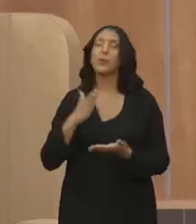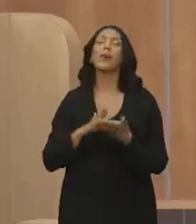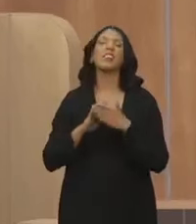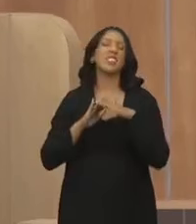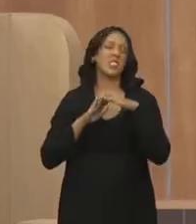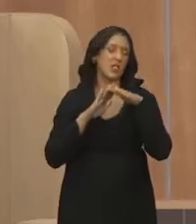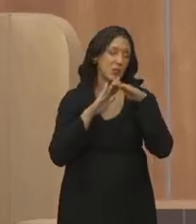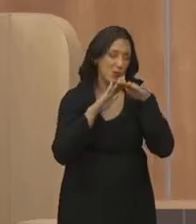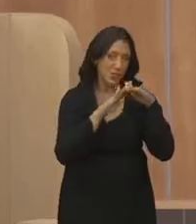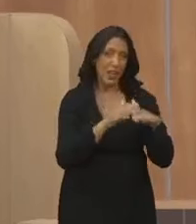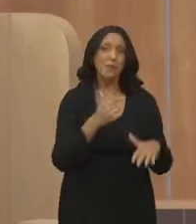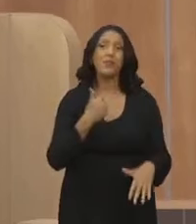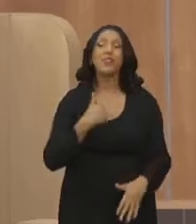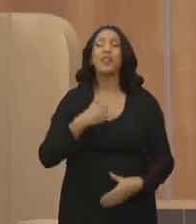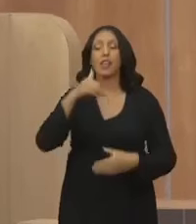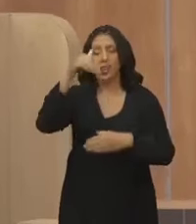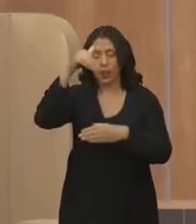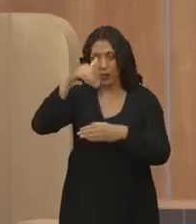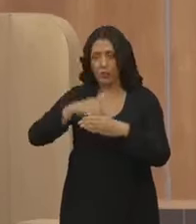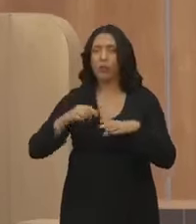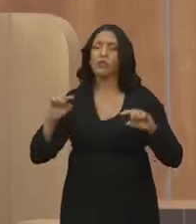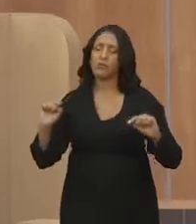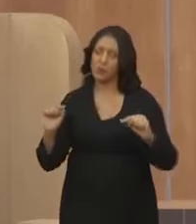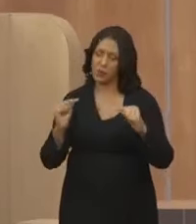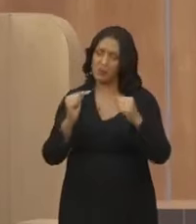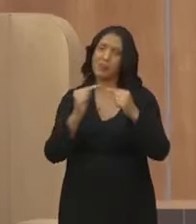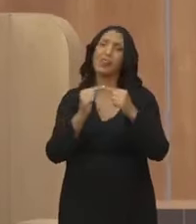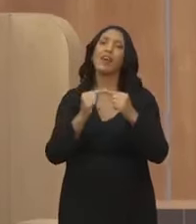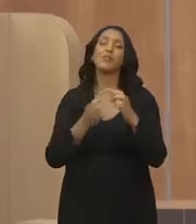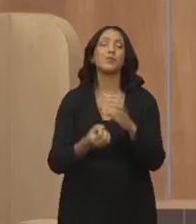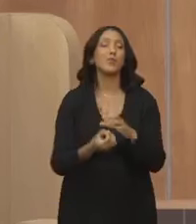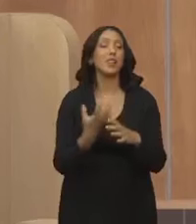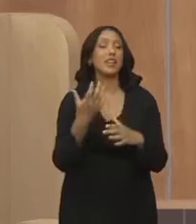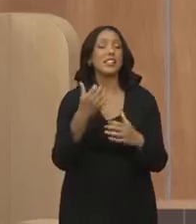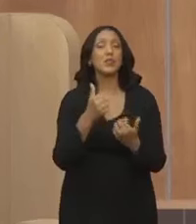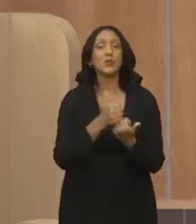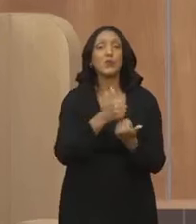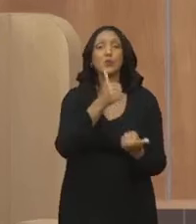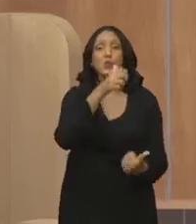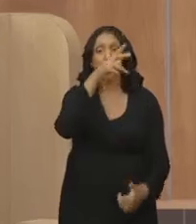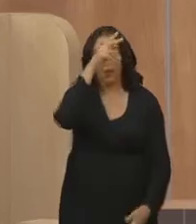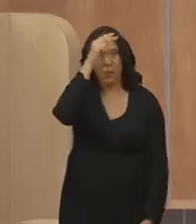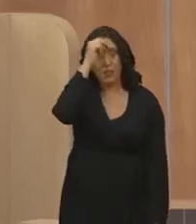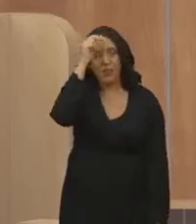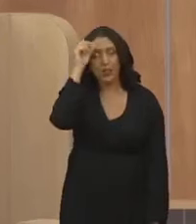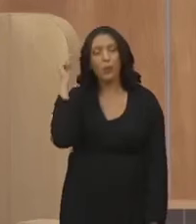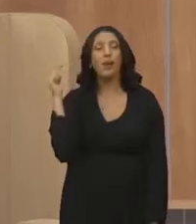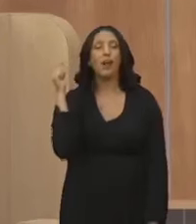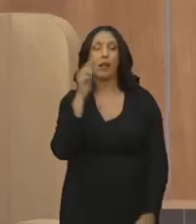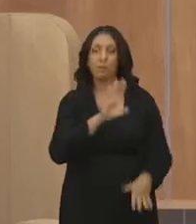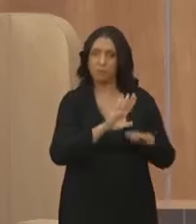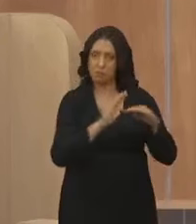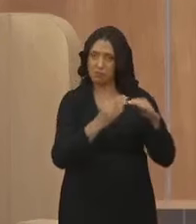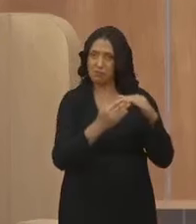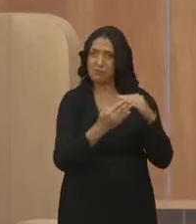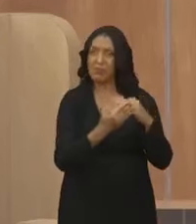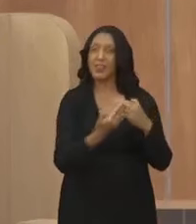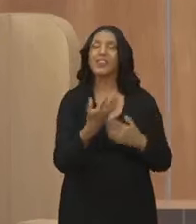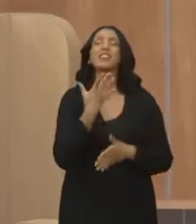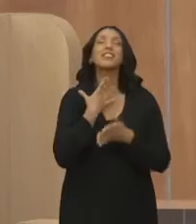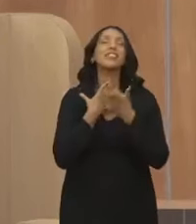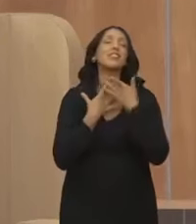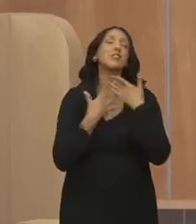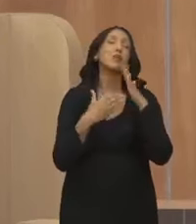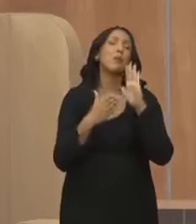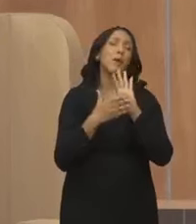à subprefeitura, não só lá, tanto também na Scavone, que vai fazer muito, tá? E quero parabenizar mais